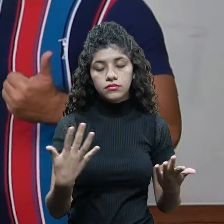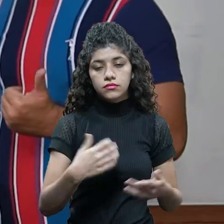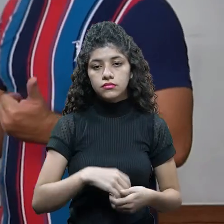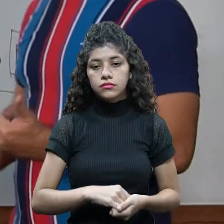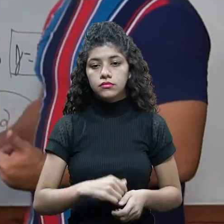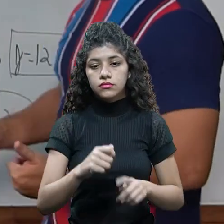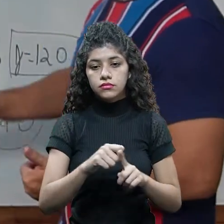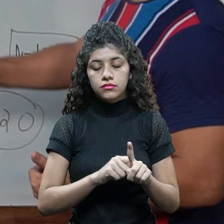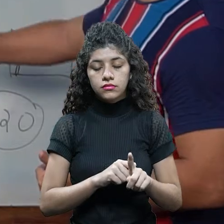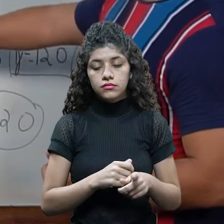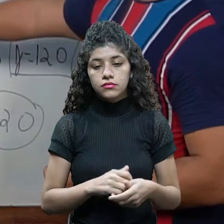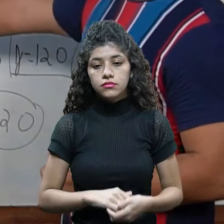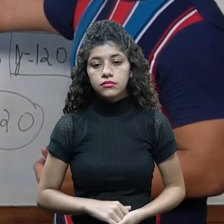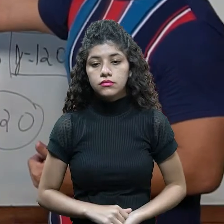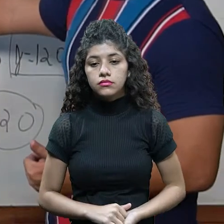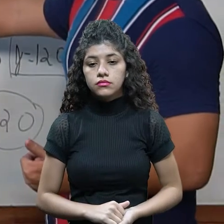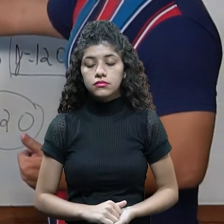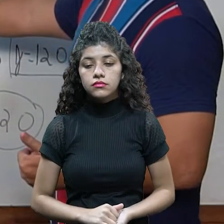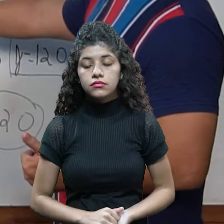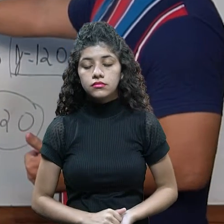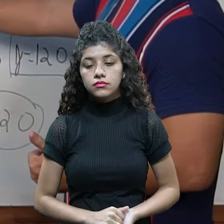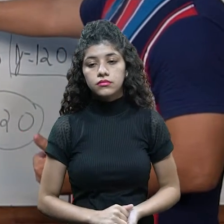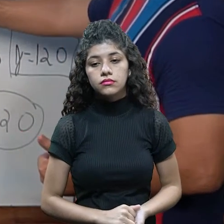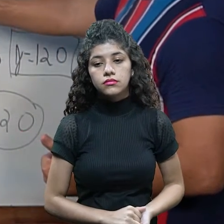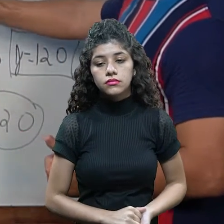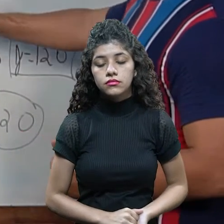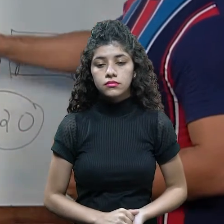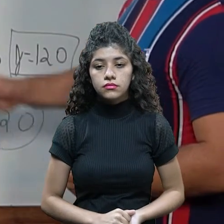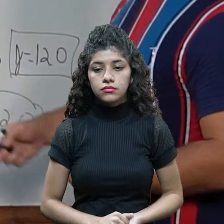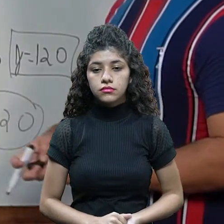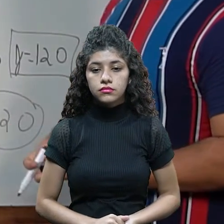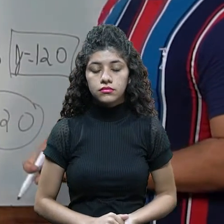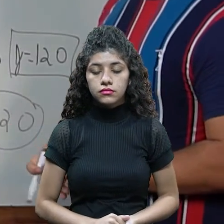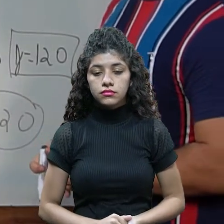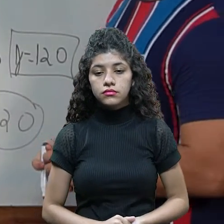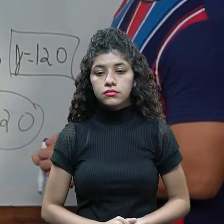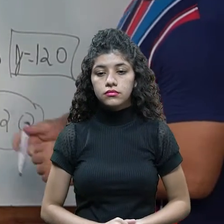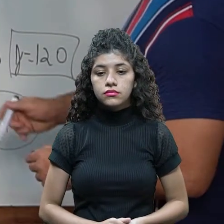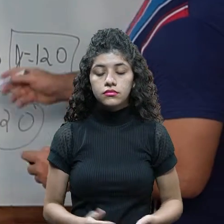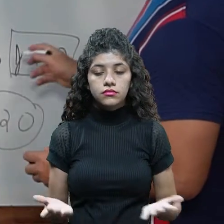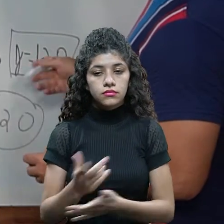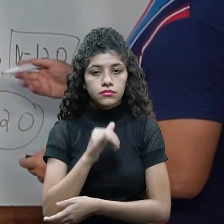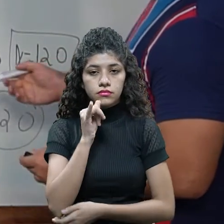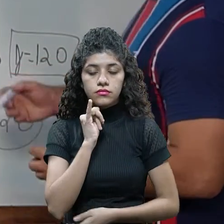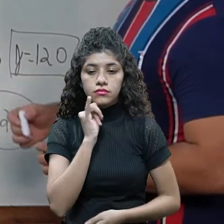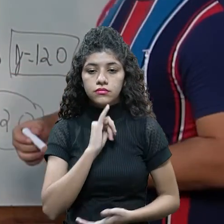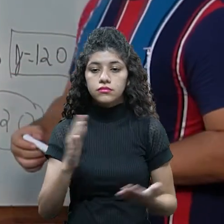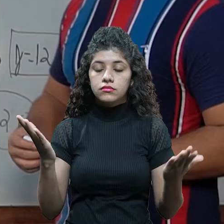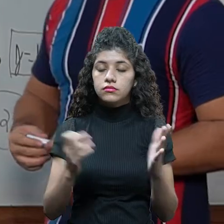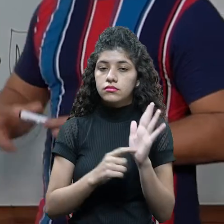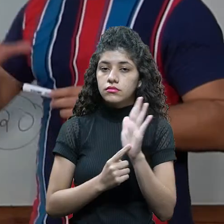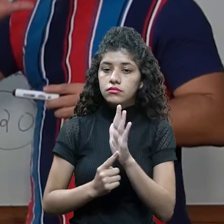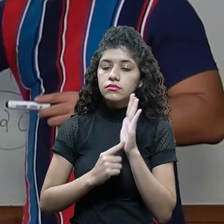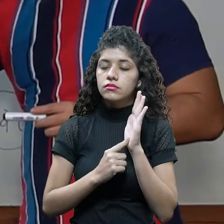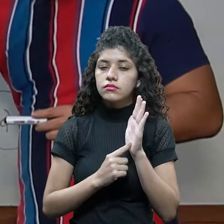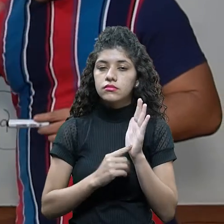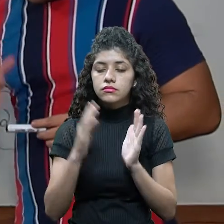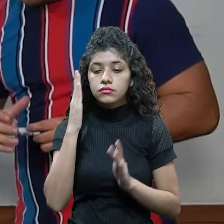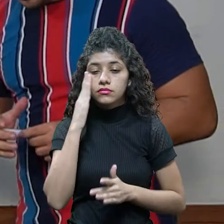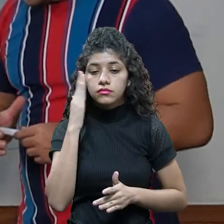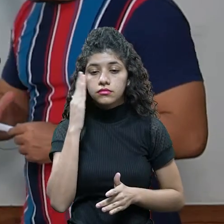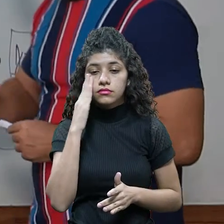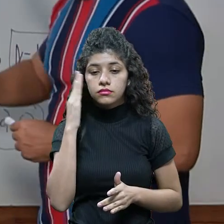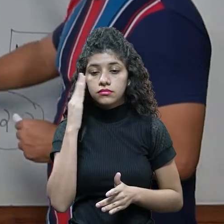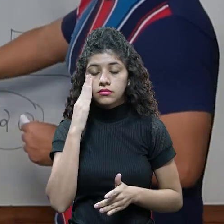cada mês. Então essa aqui é a formulazinha. J é igual a C vezes I vezes T, dividido por 100. Aí eu já trouxe um exemplozinho já simples, montado, só para a gente